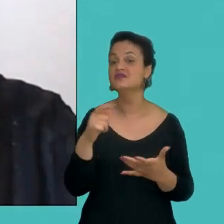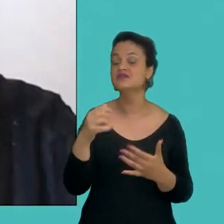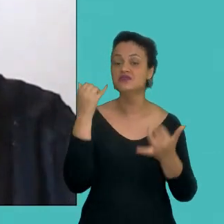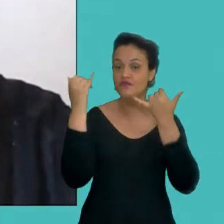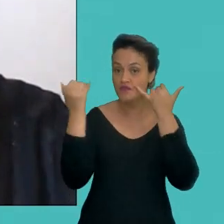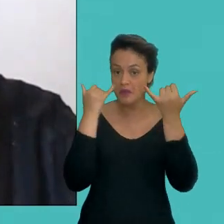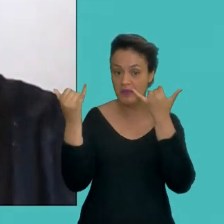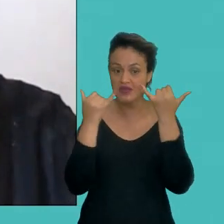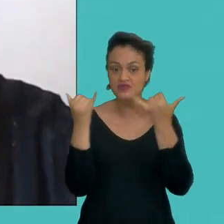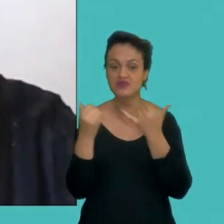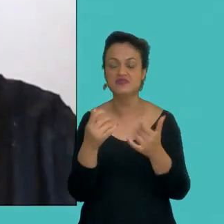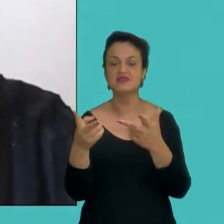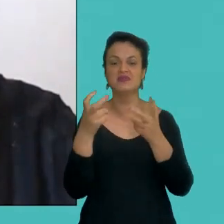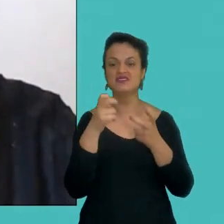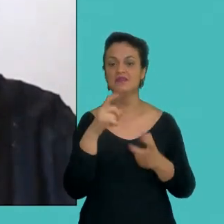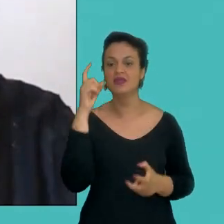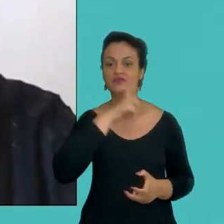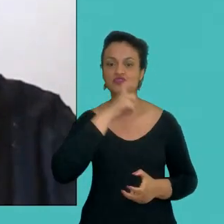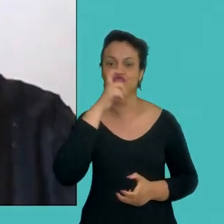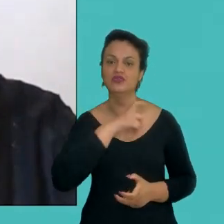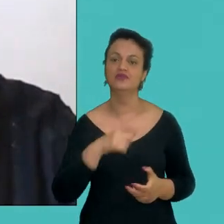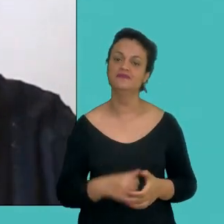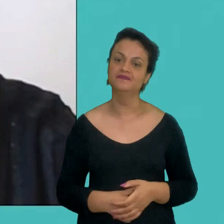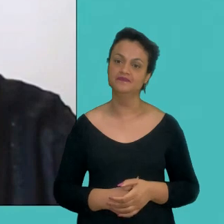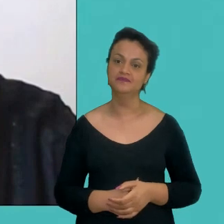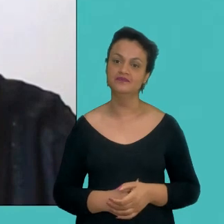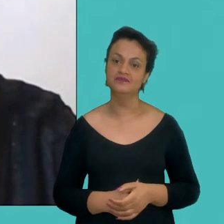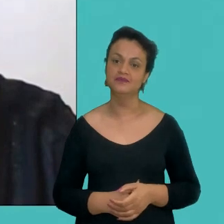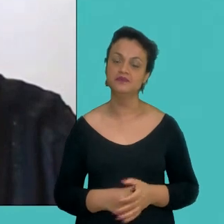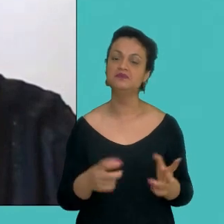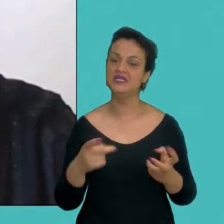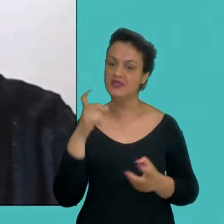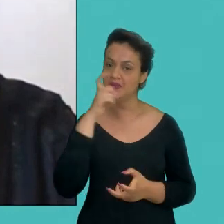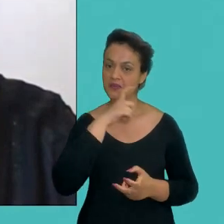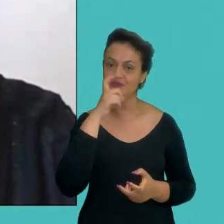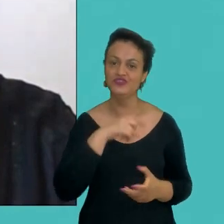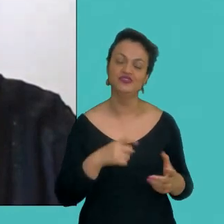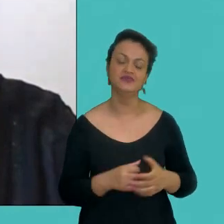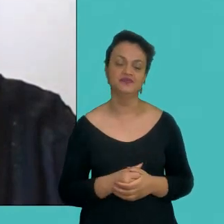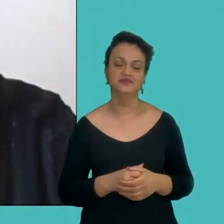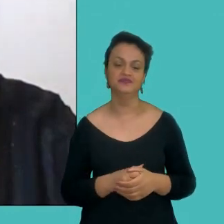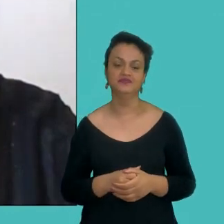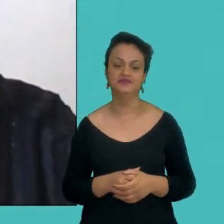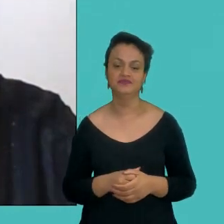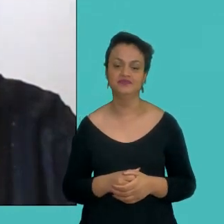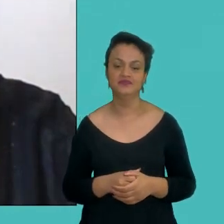massa informações notoriamente falsas.